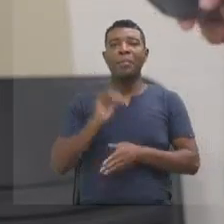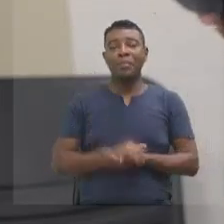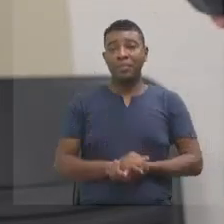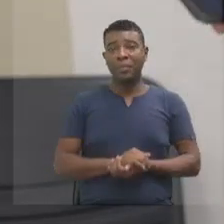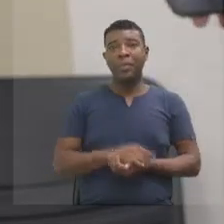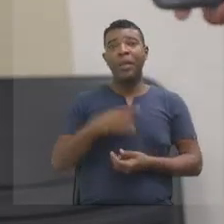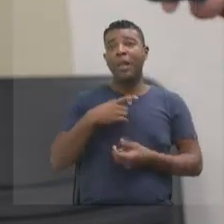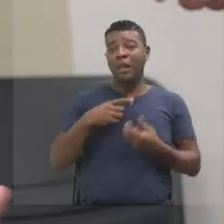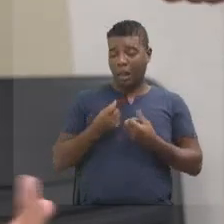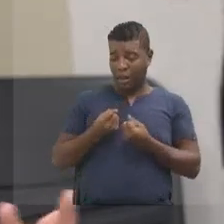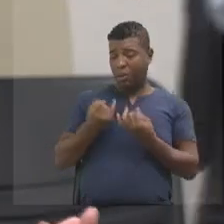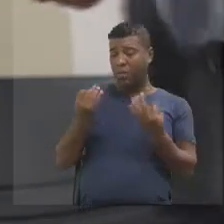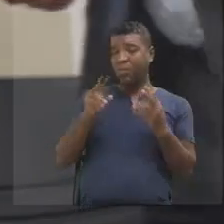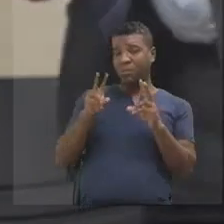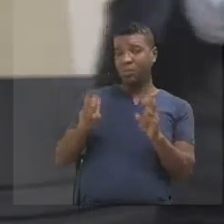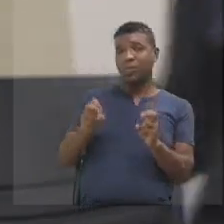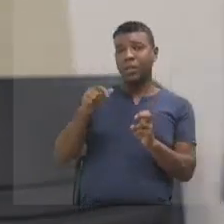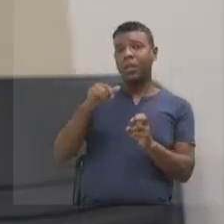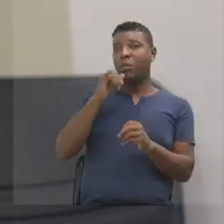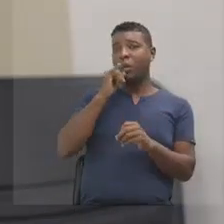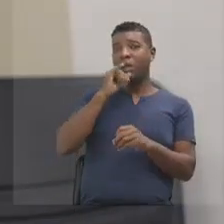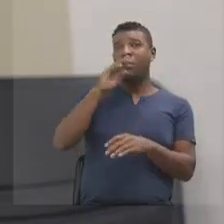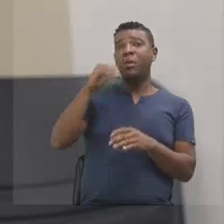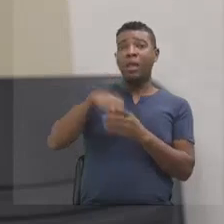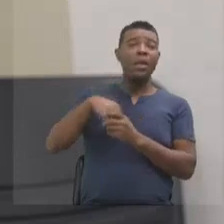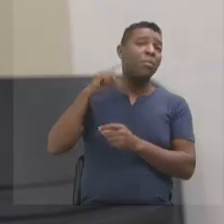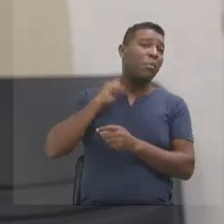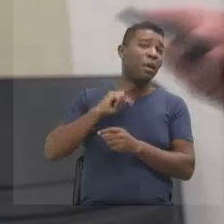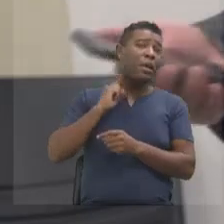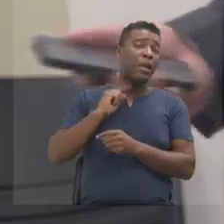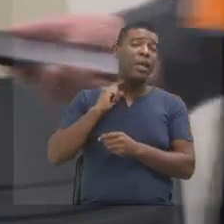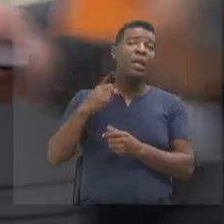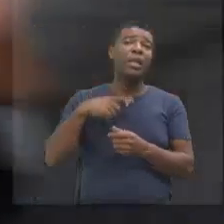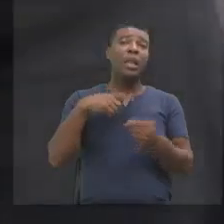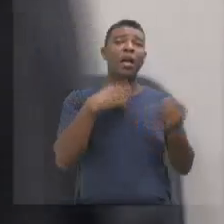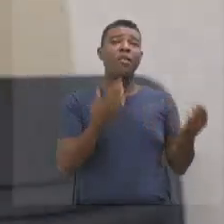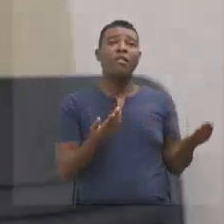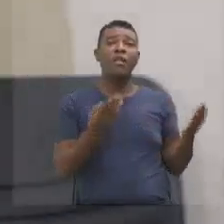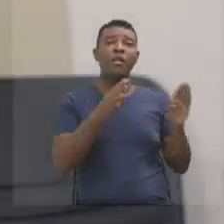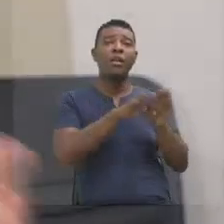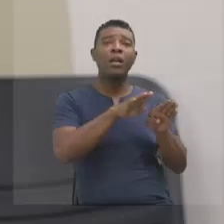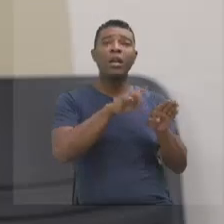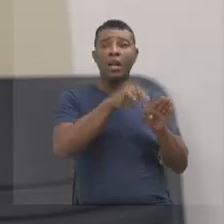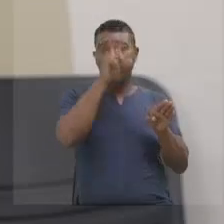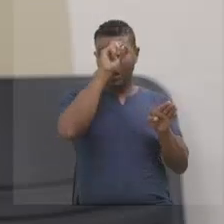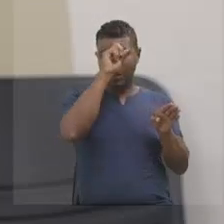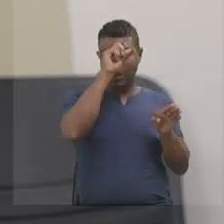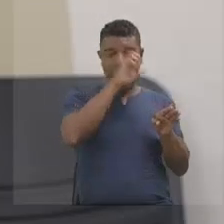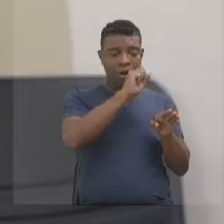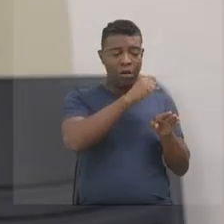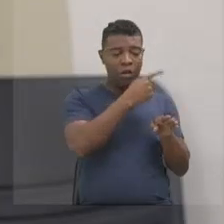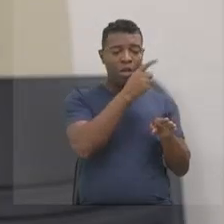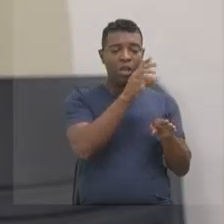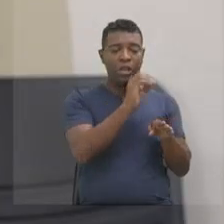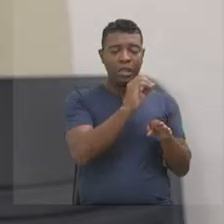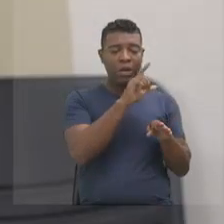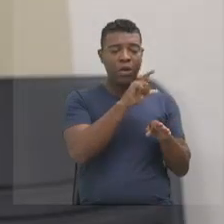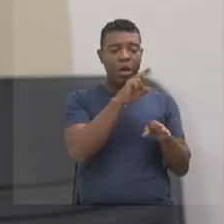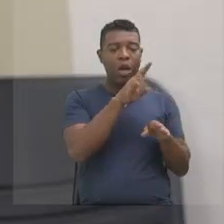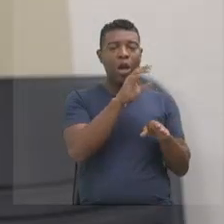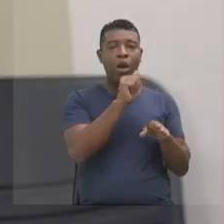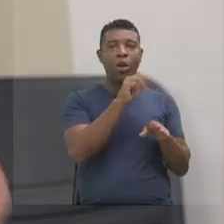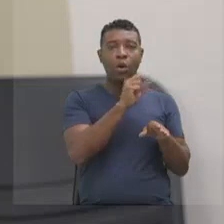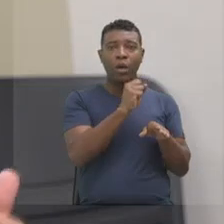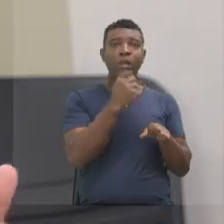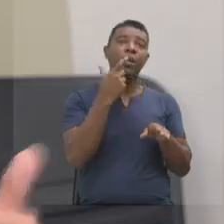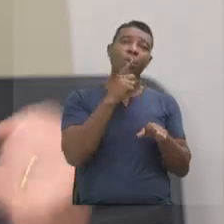Lembrando que Patos de Minas teve um fechamento do hospital oncológico hospital São Lucas e conseguimos com investimento de 10